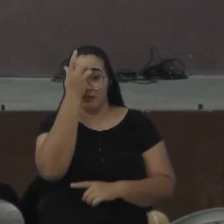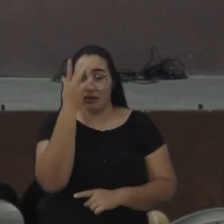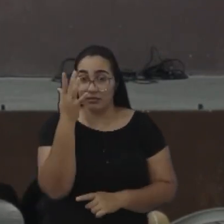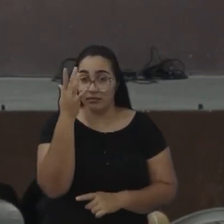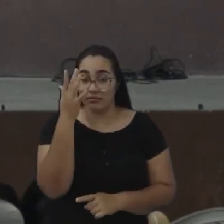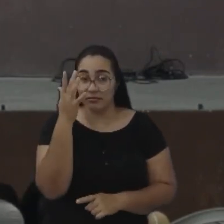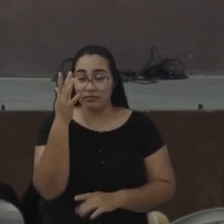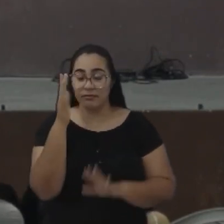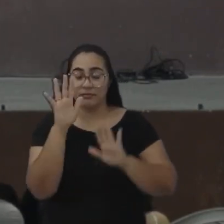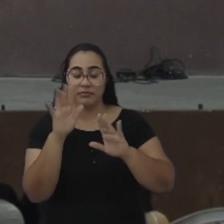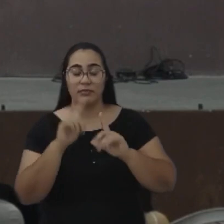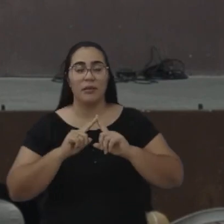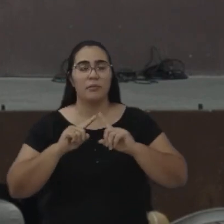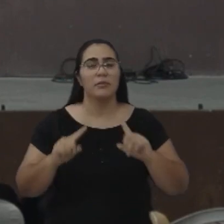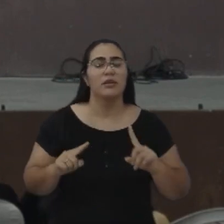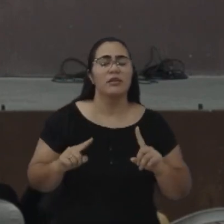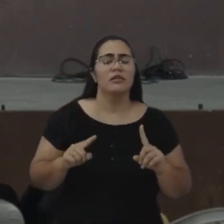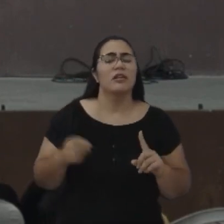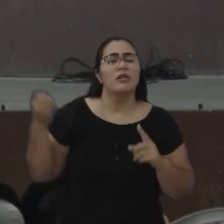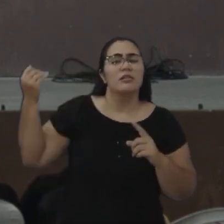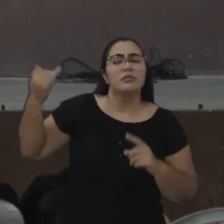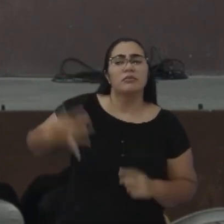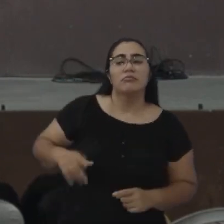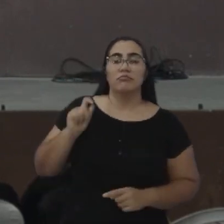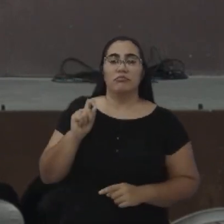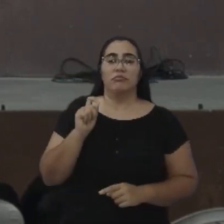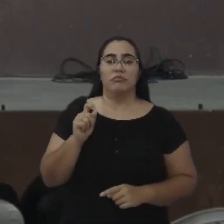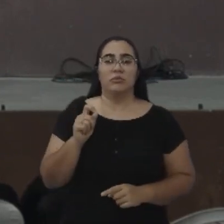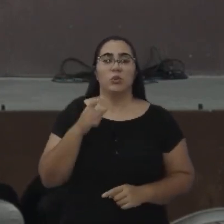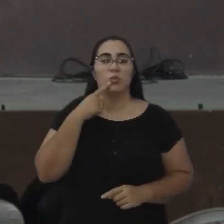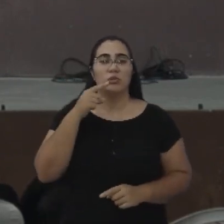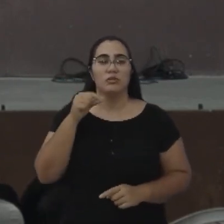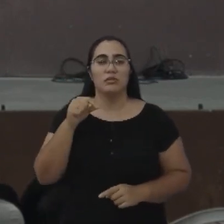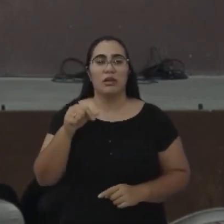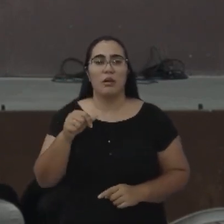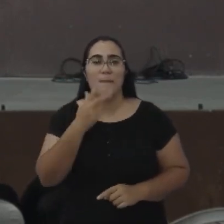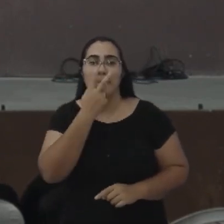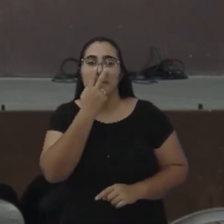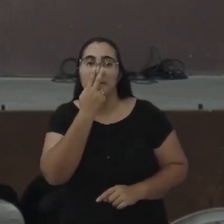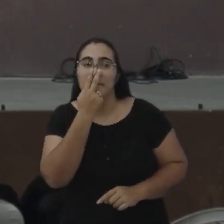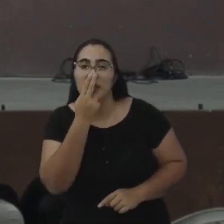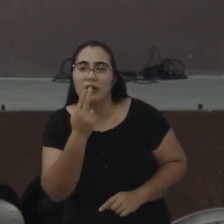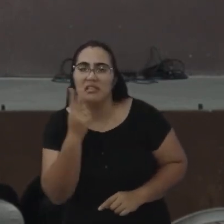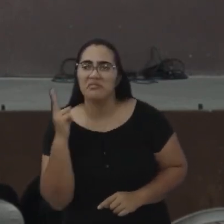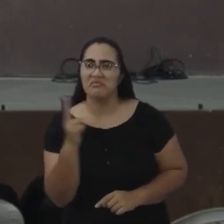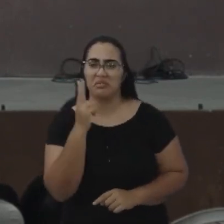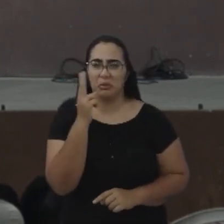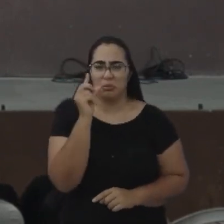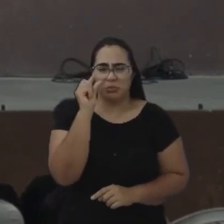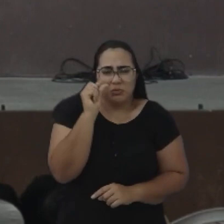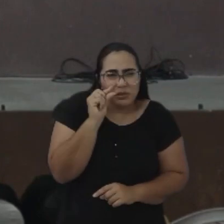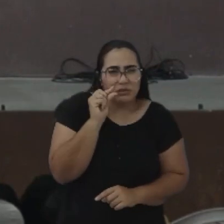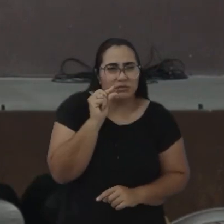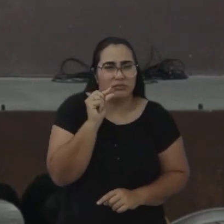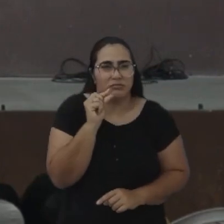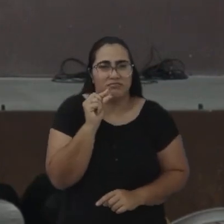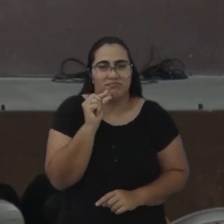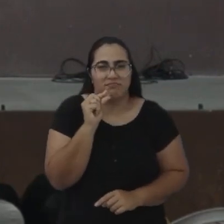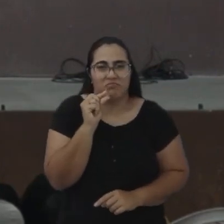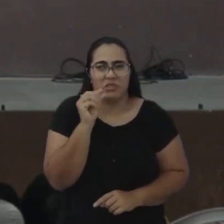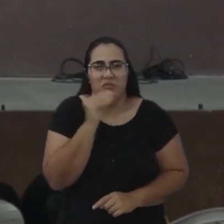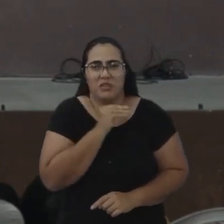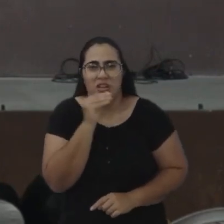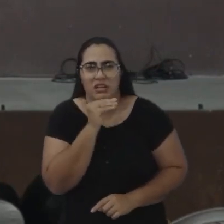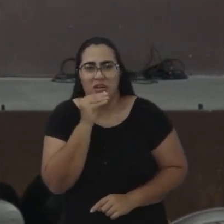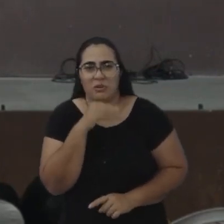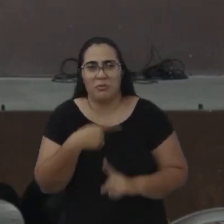Mas aqui, então, o que ele está dizendo é que esse sal, ele parece ser pequeno e insignificante. impotente numa